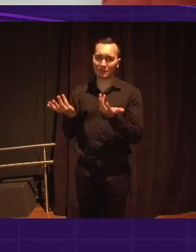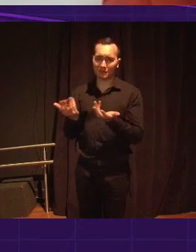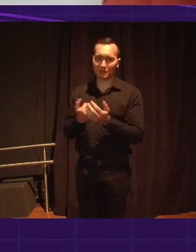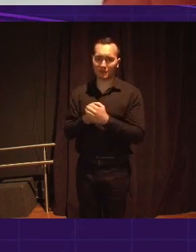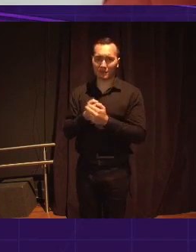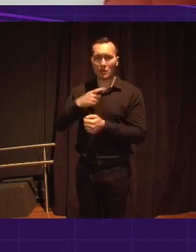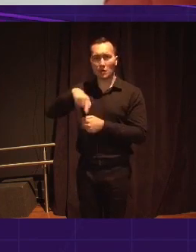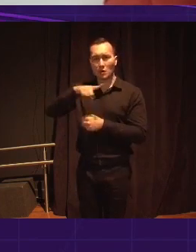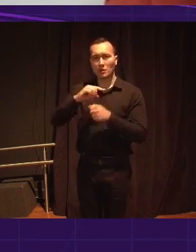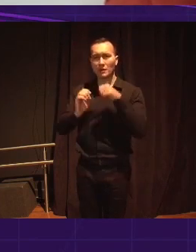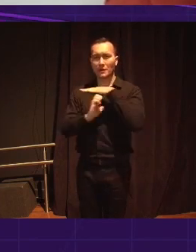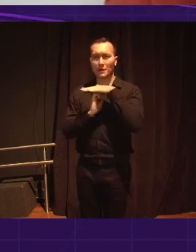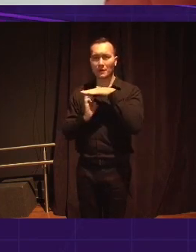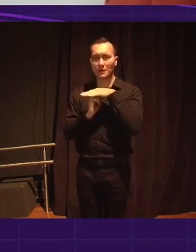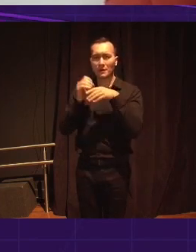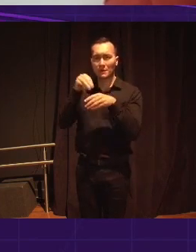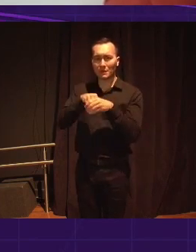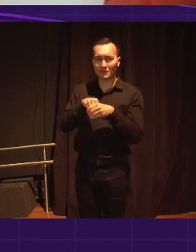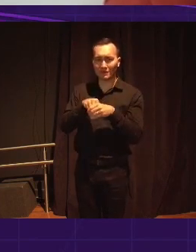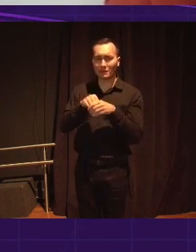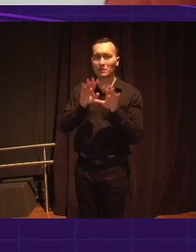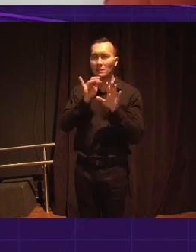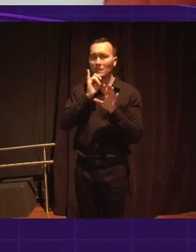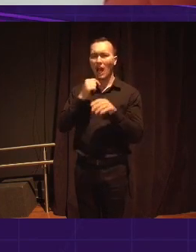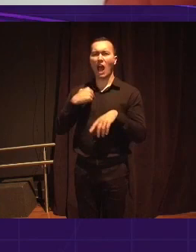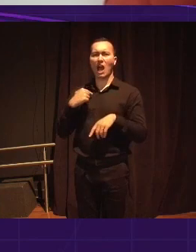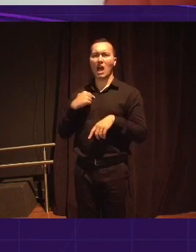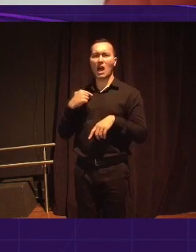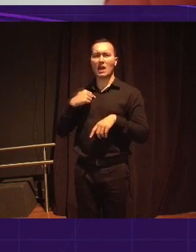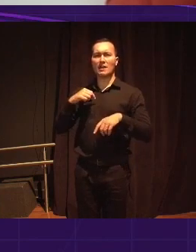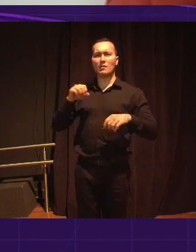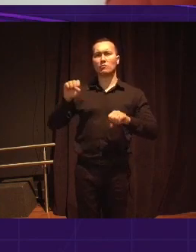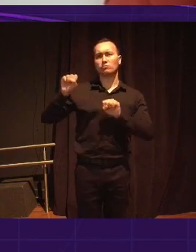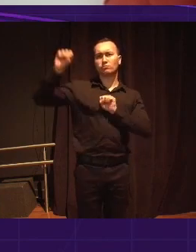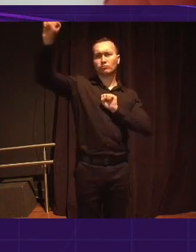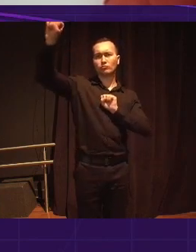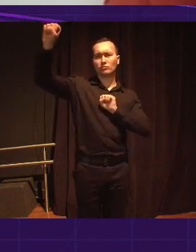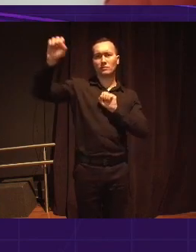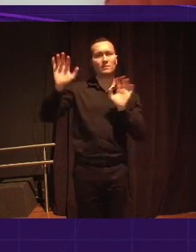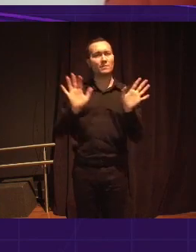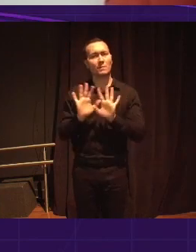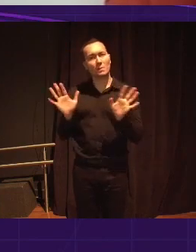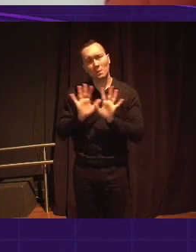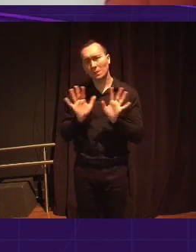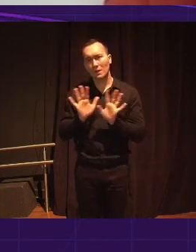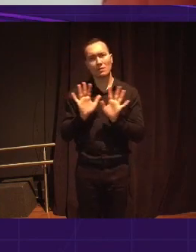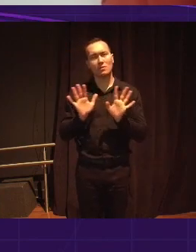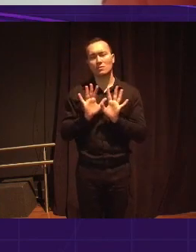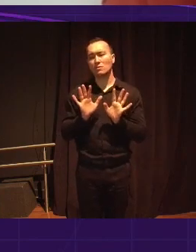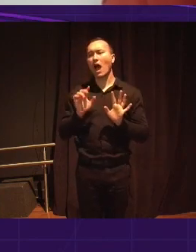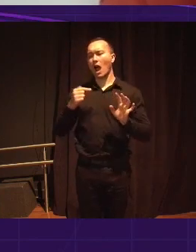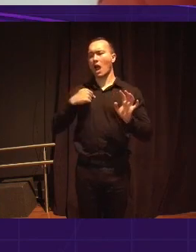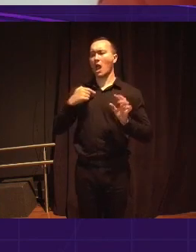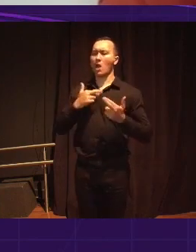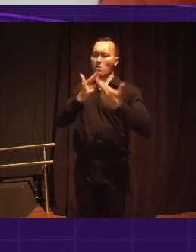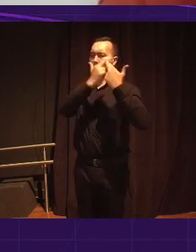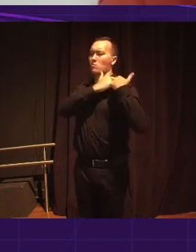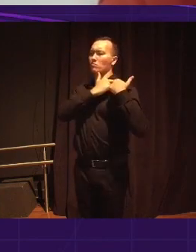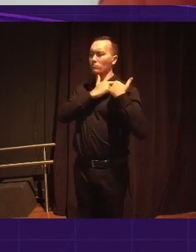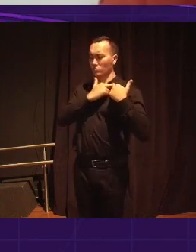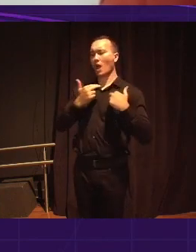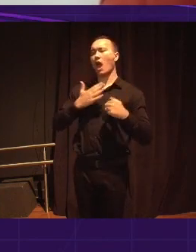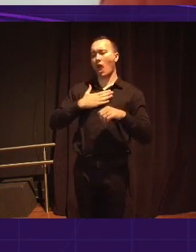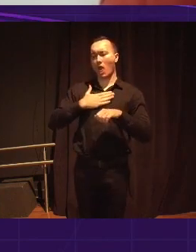executiva, a gente não achar que a gente é super-uma, né? Que a gente é super-mulher, que a gente vai dar conta de tudo e que